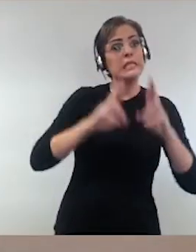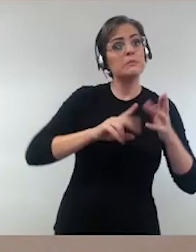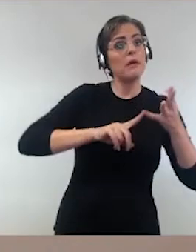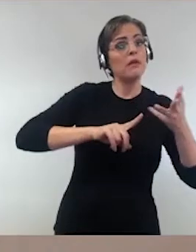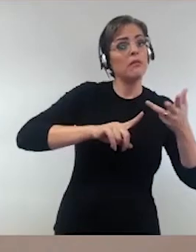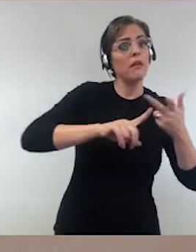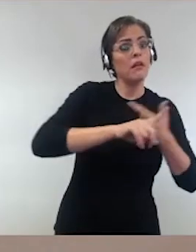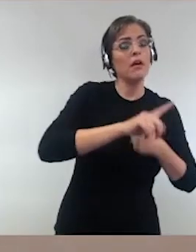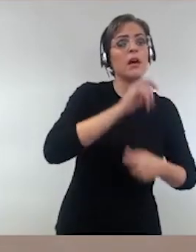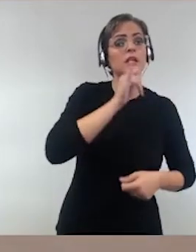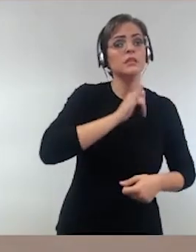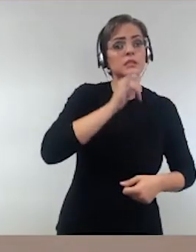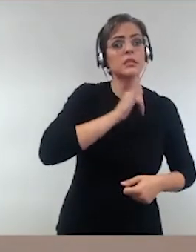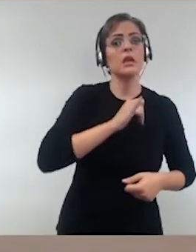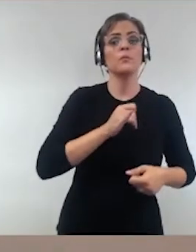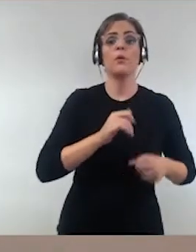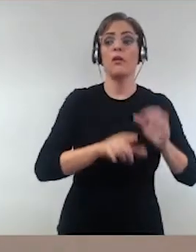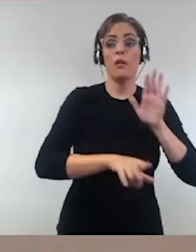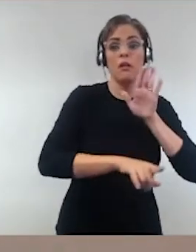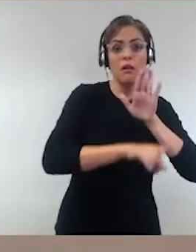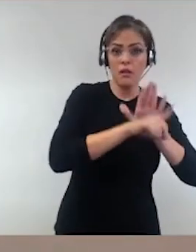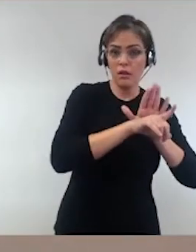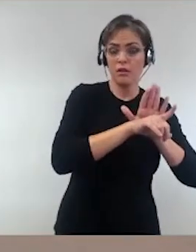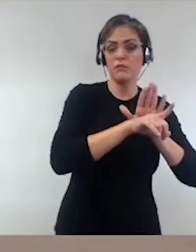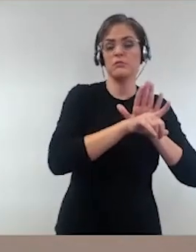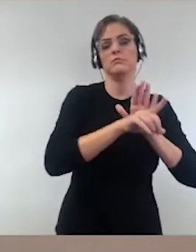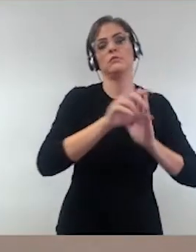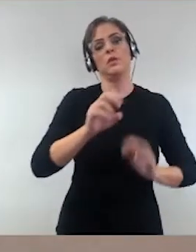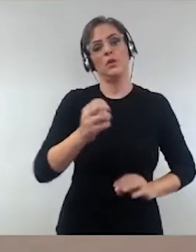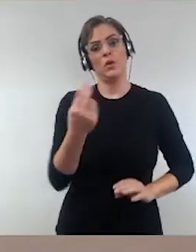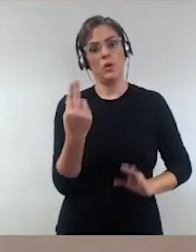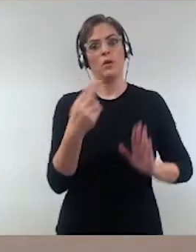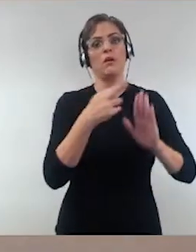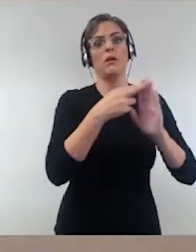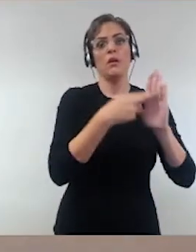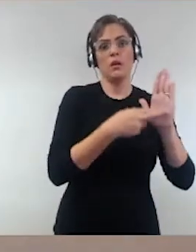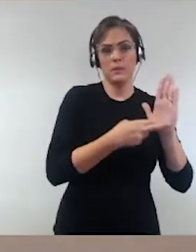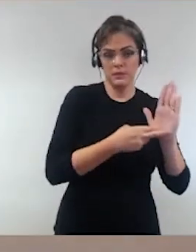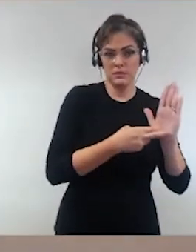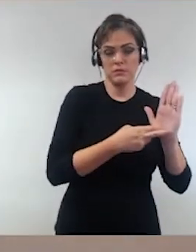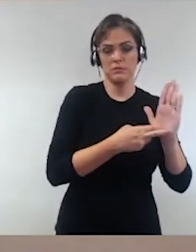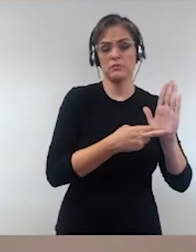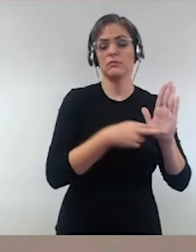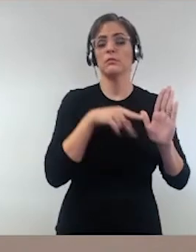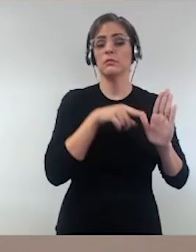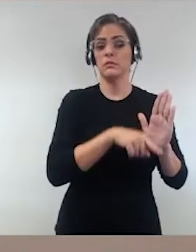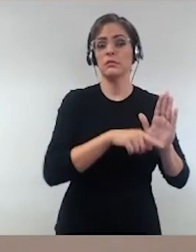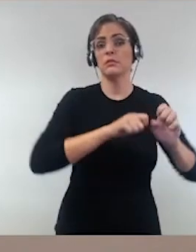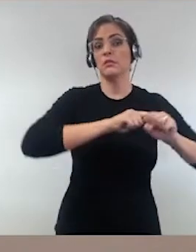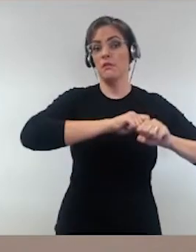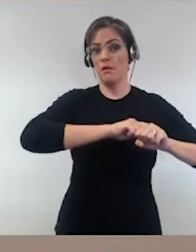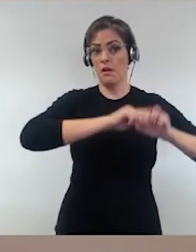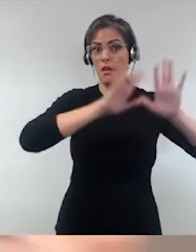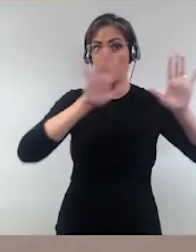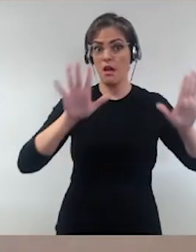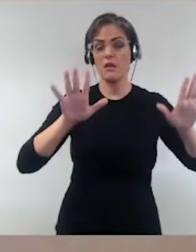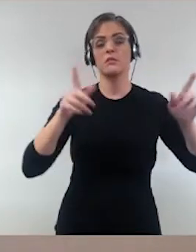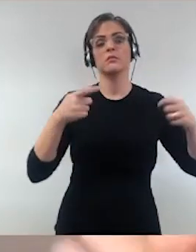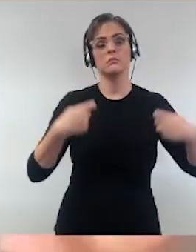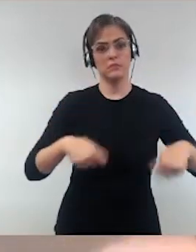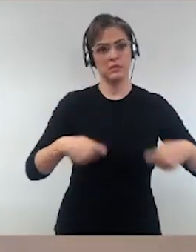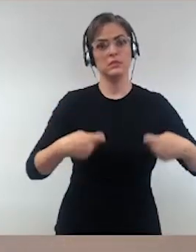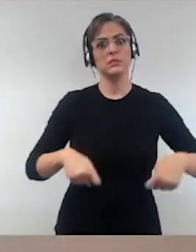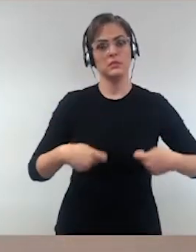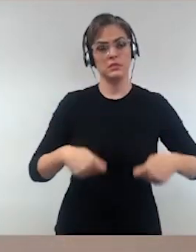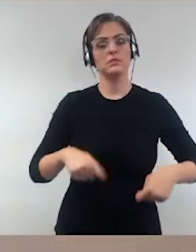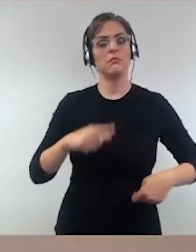primeiro deles, eu preciso de uma base legal, eu preciso de uma lei ou de uma regulamentação. Essa base legal, ela precisa ser clara, eu preciso deixar com clareza